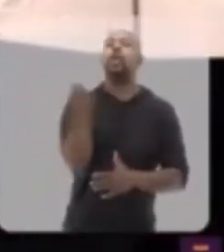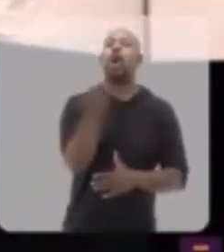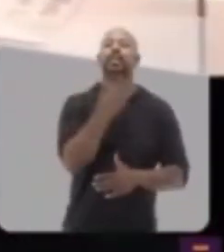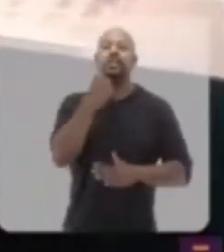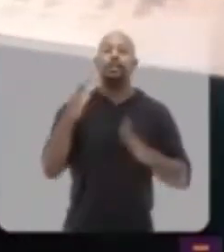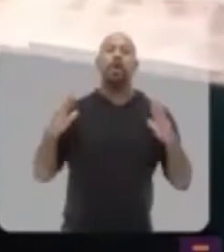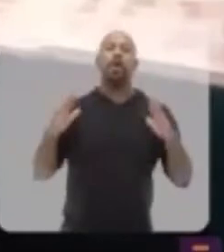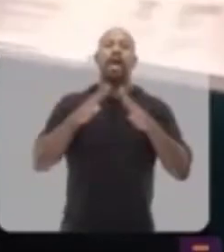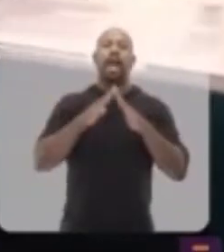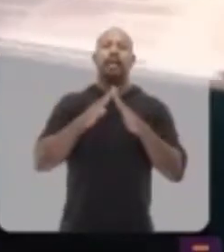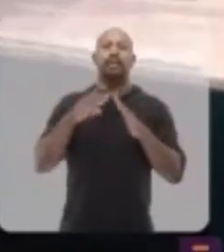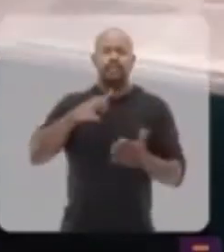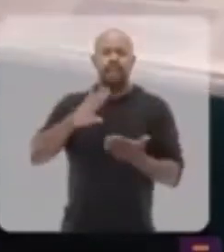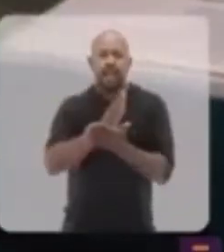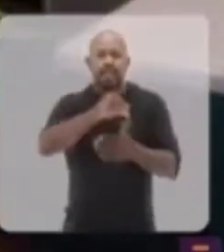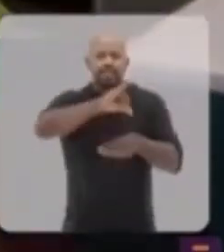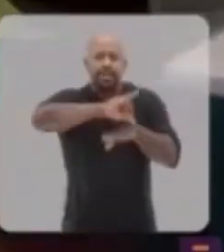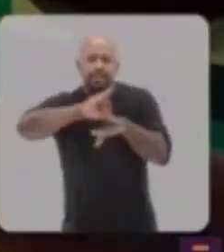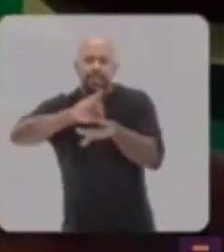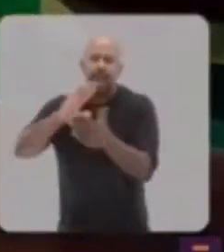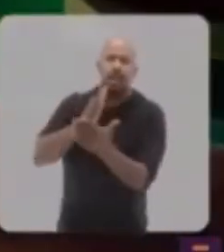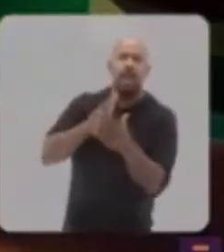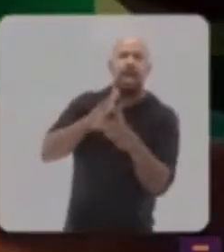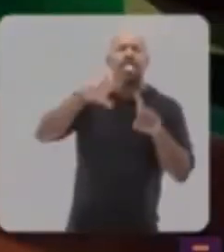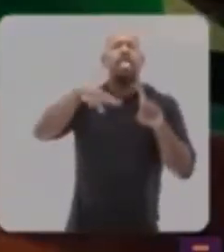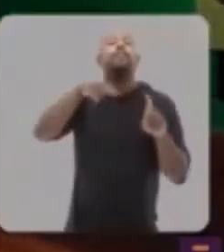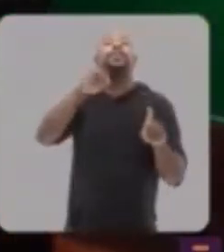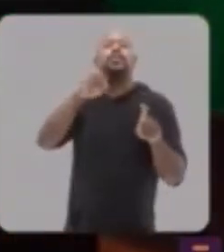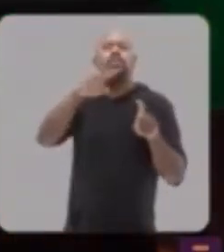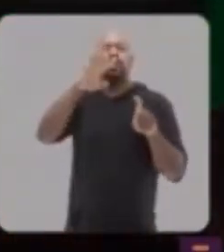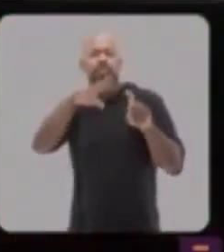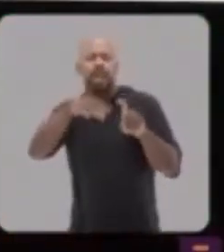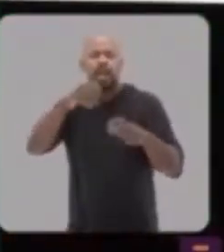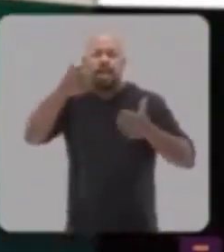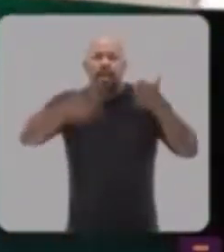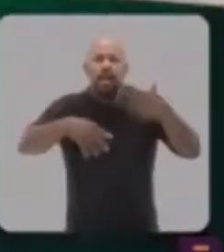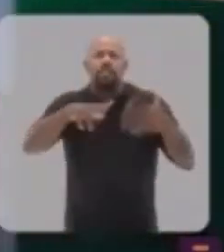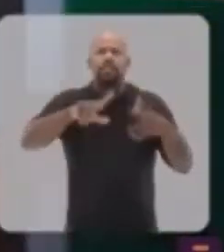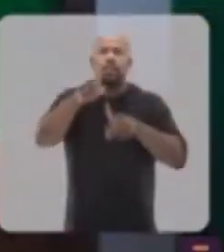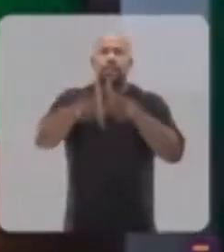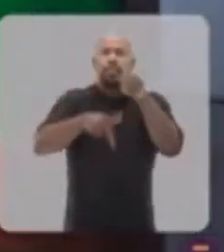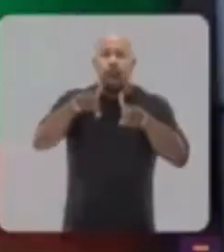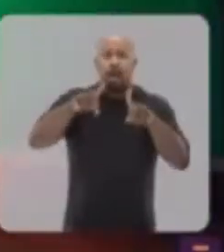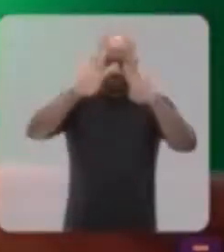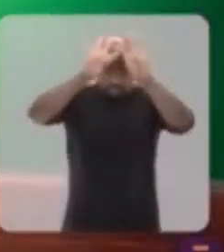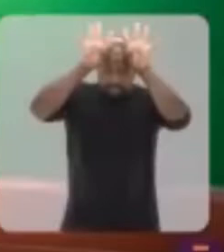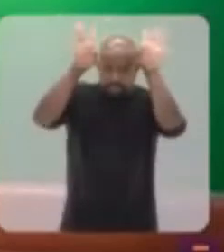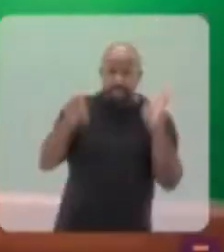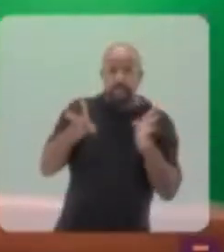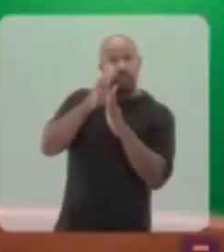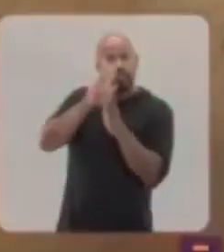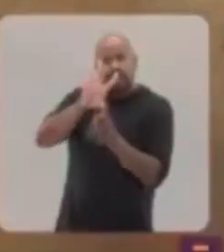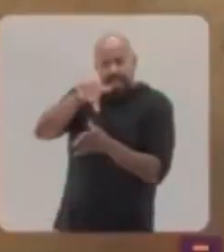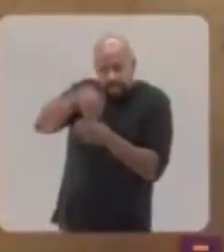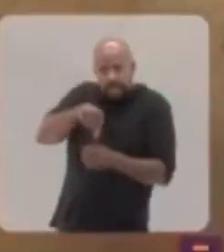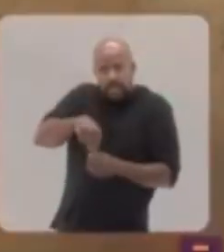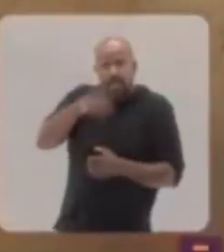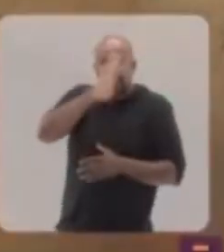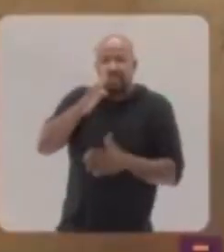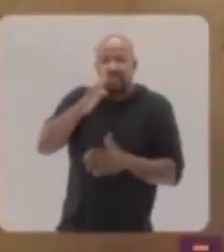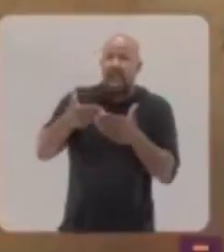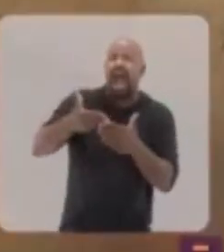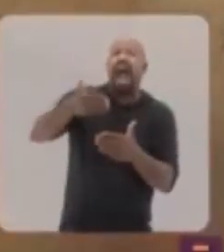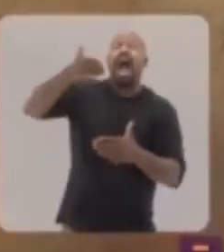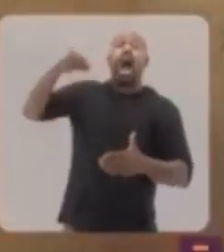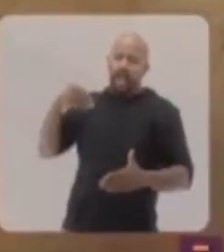exibe artefatos e mitos que nos revelam uma riqueza cultural e técnica de povos indígenas que habitam o Brasil desde antes das